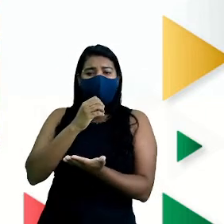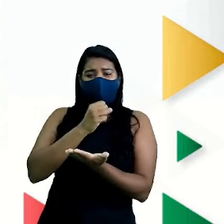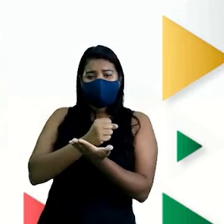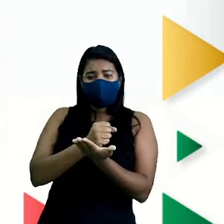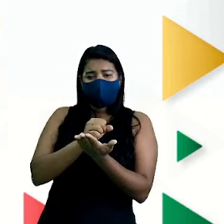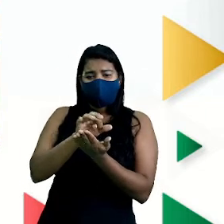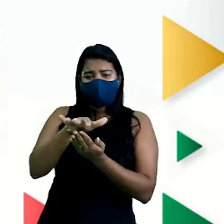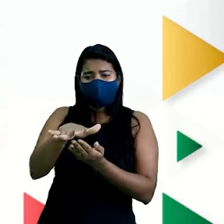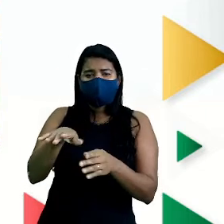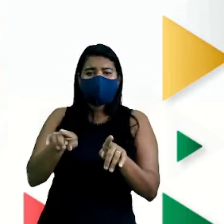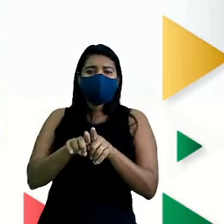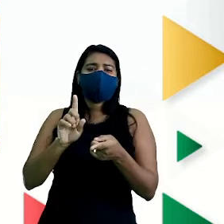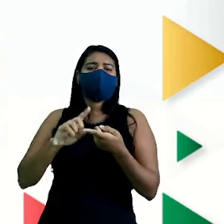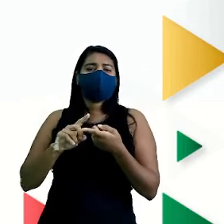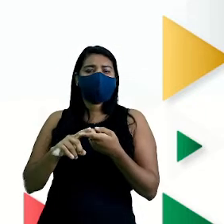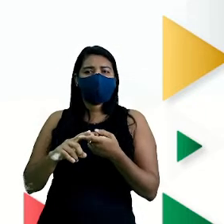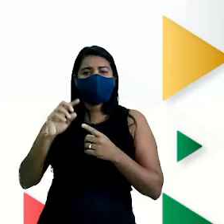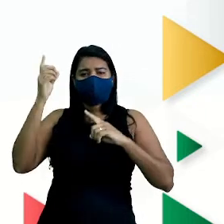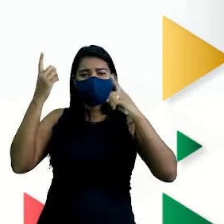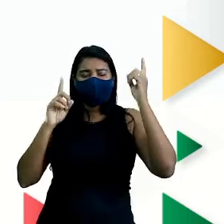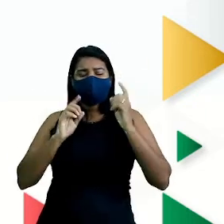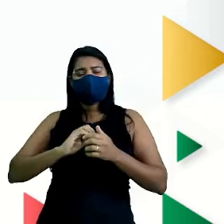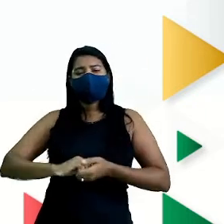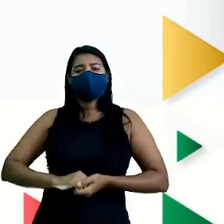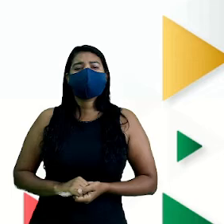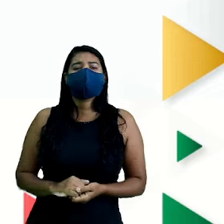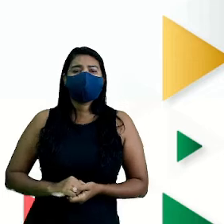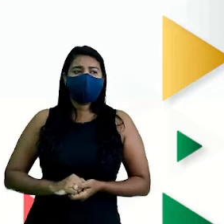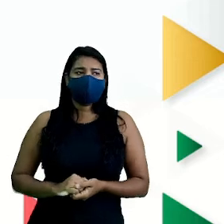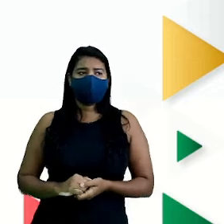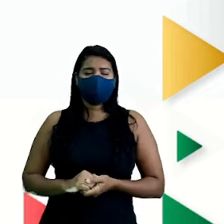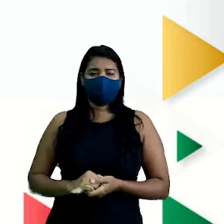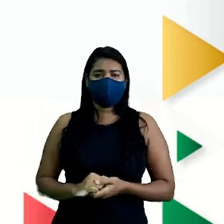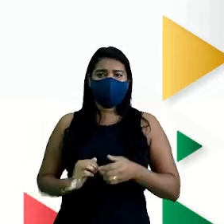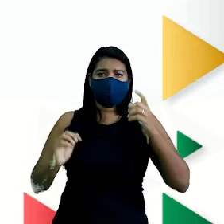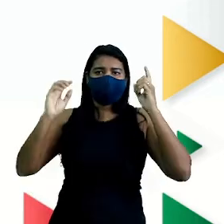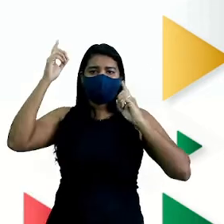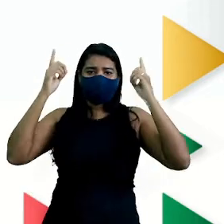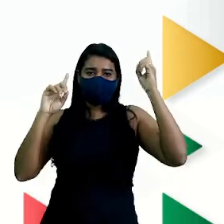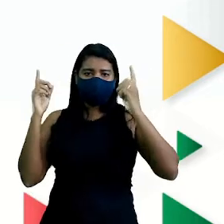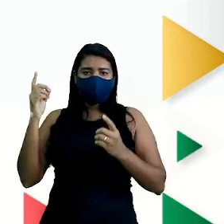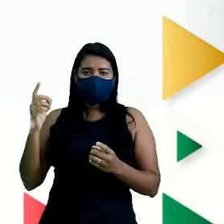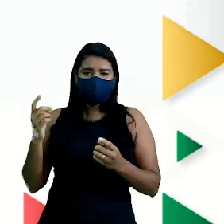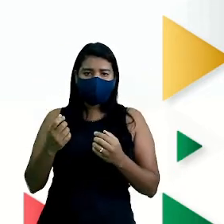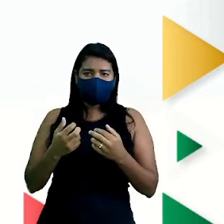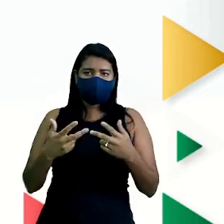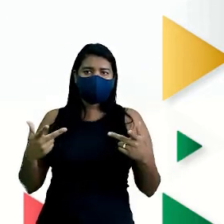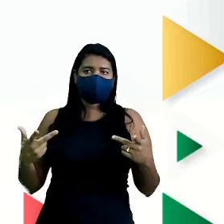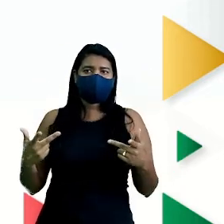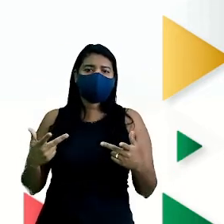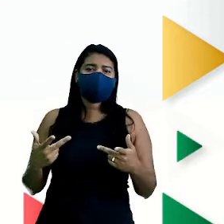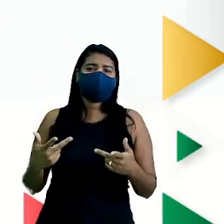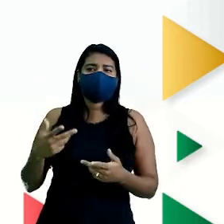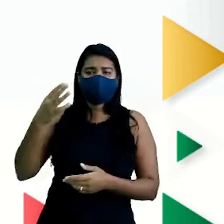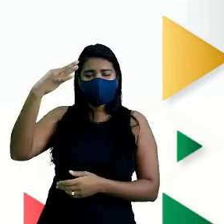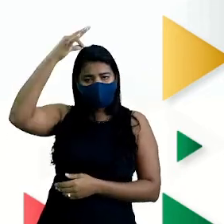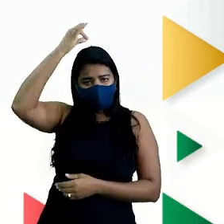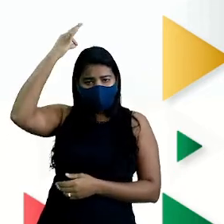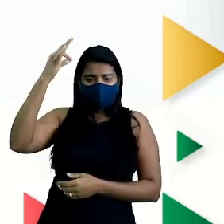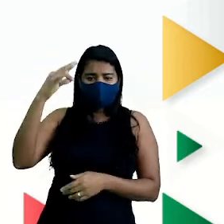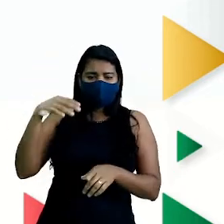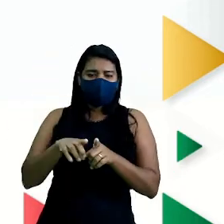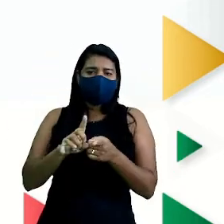de carnaval, uns blocos de frevo. Agora, o frevo ele inspirou muitos artistas, né? Então, inspirou principalmente a